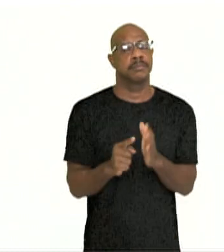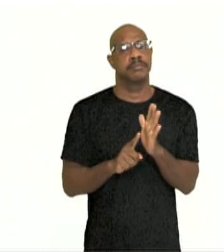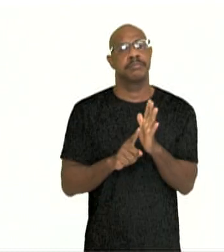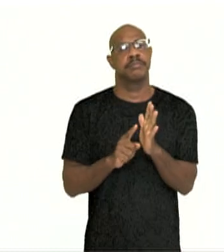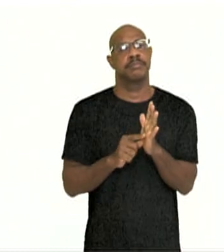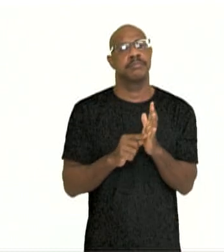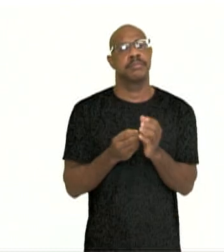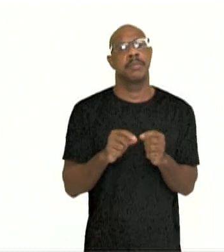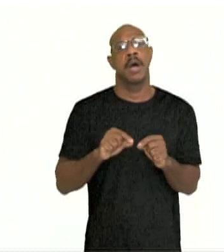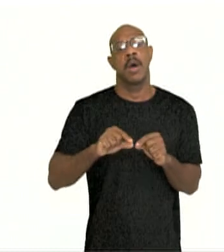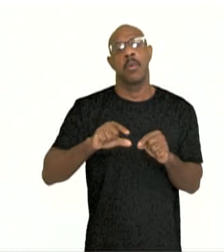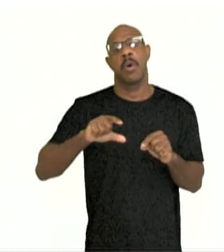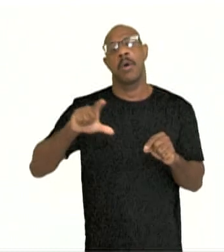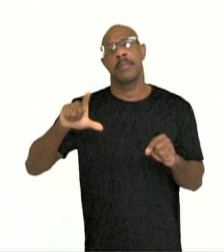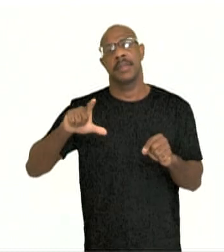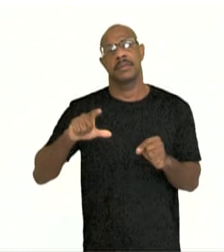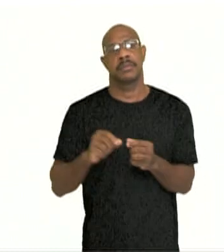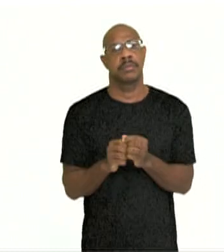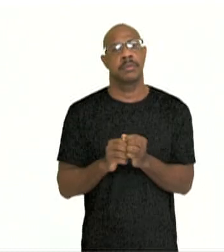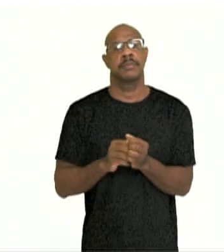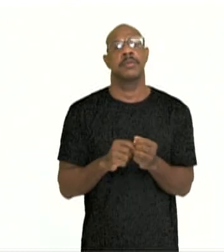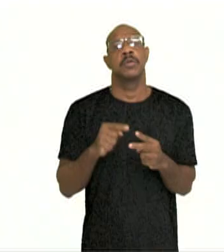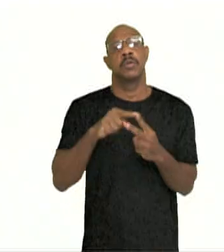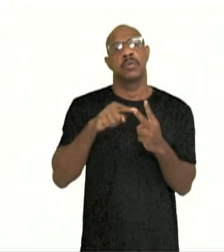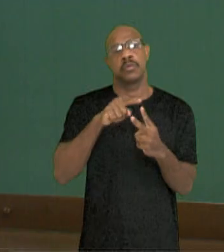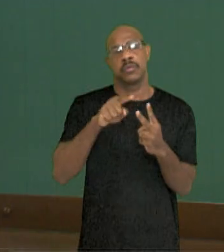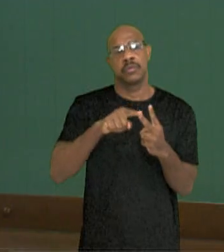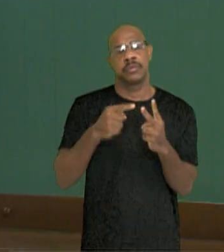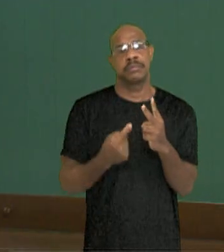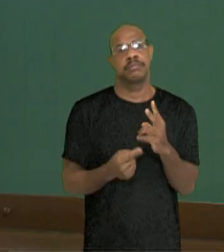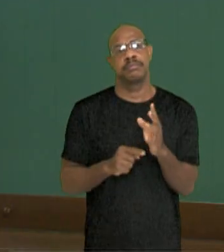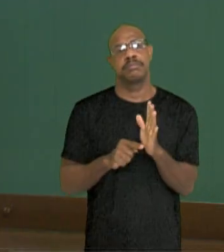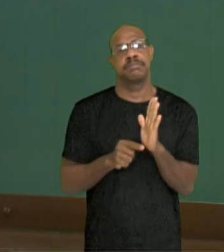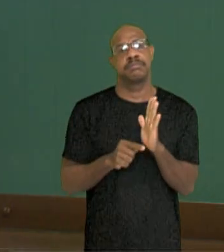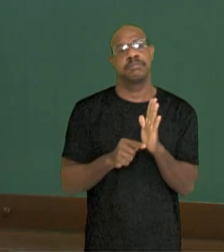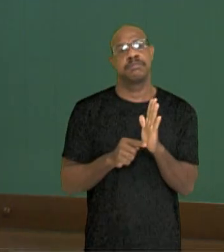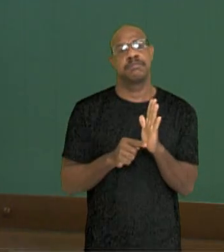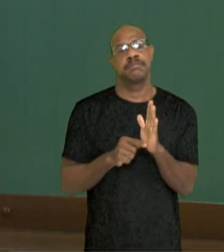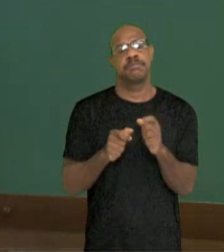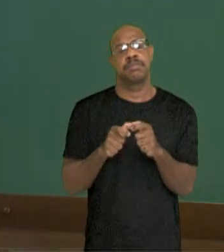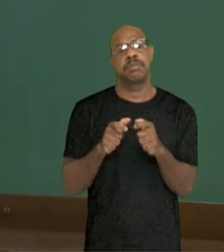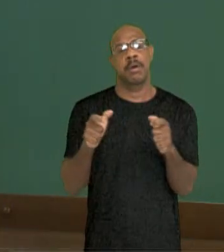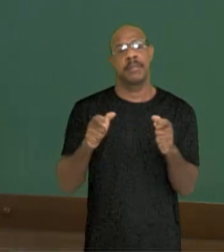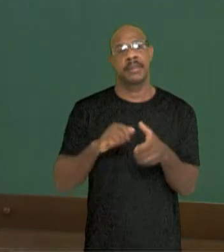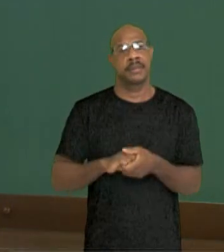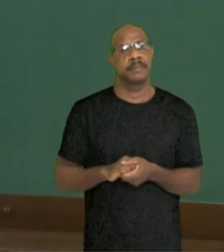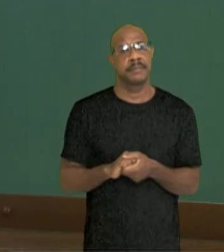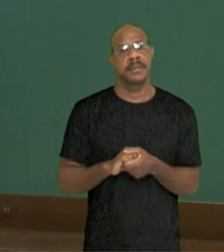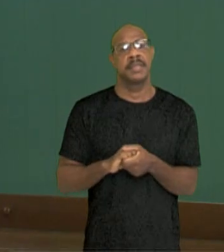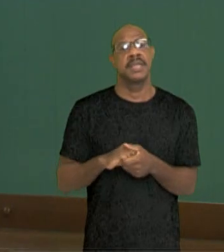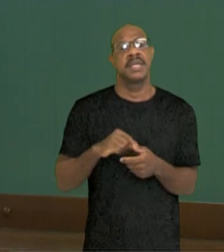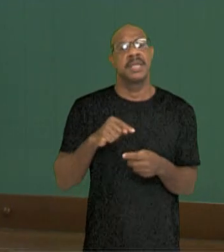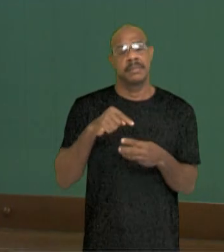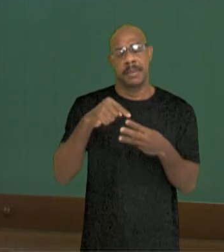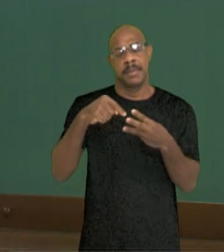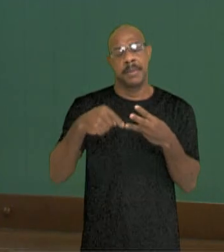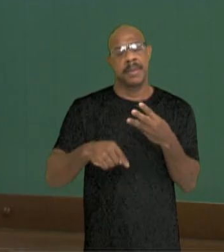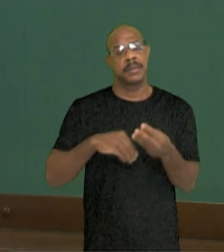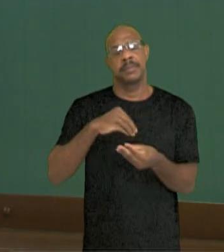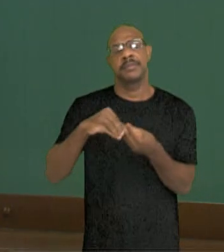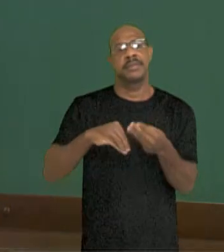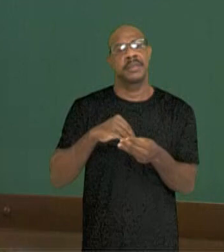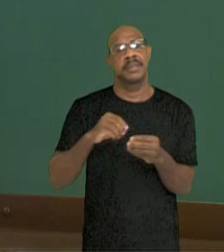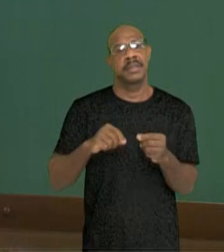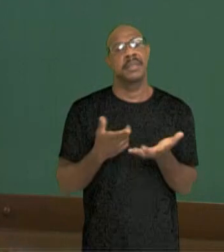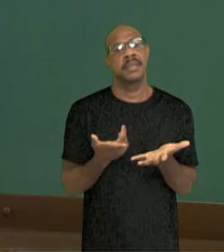de ebulição, ponto de fusão, também de baixo para cima. E todas essas substâncias, claro, elas